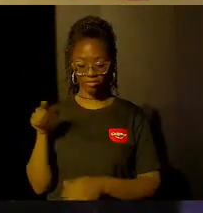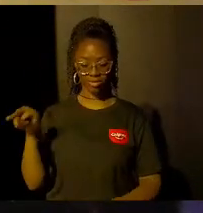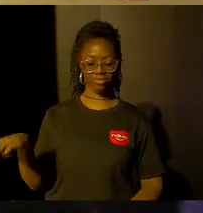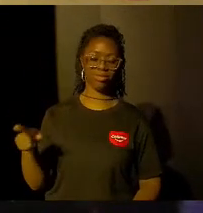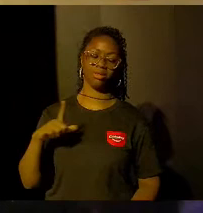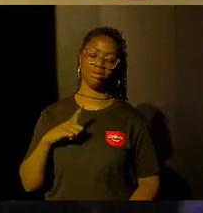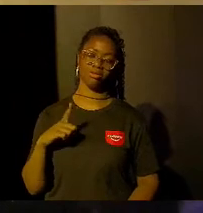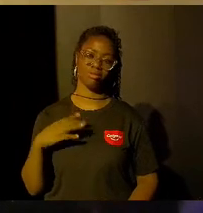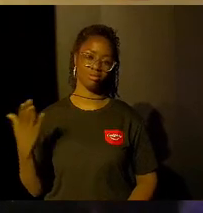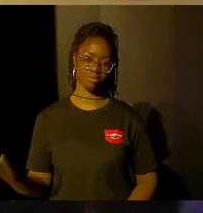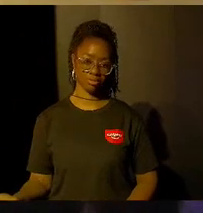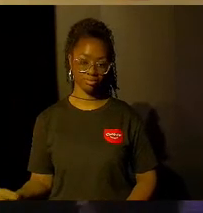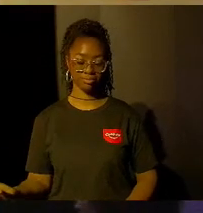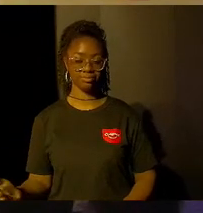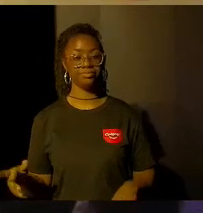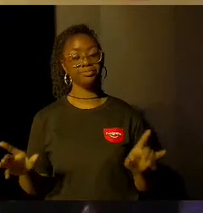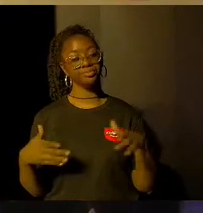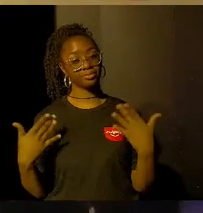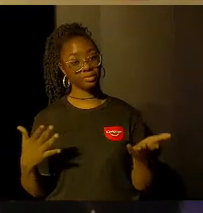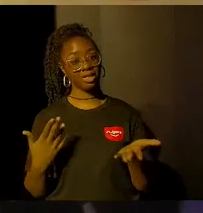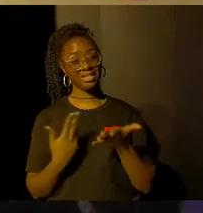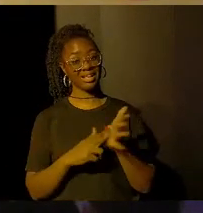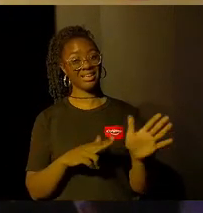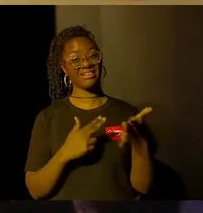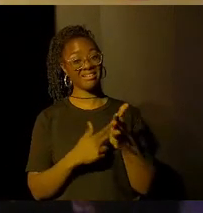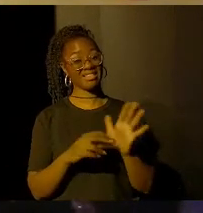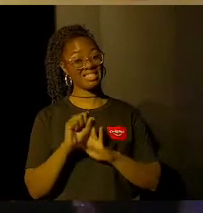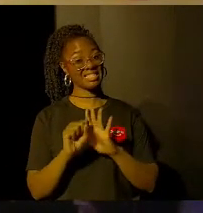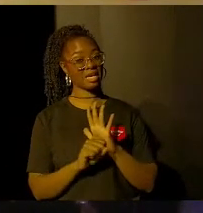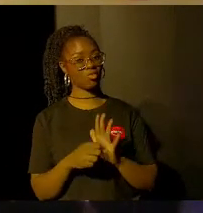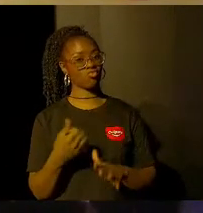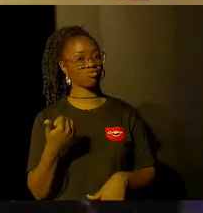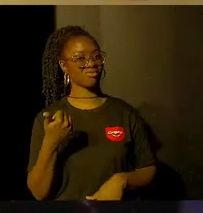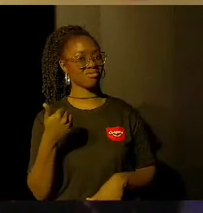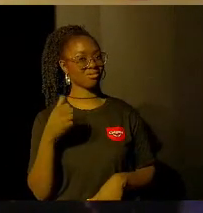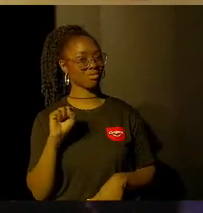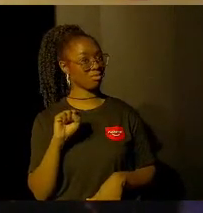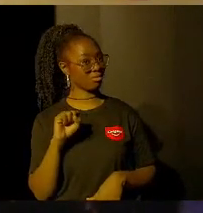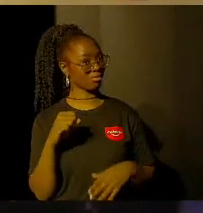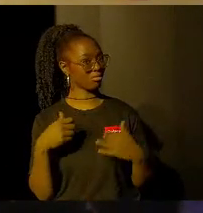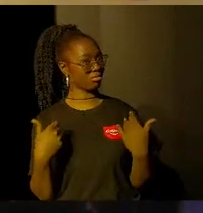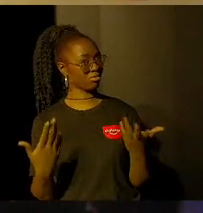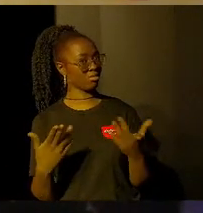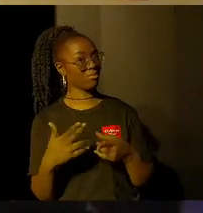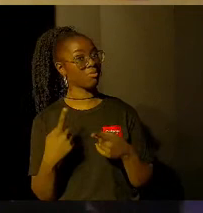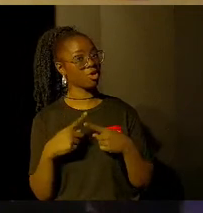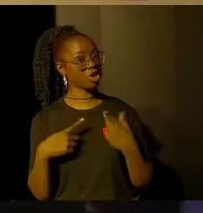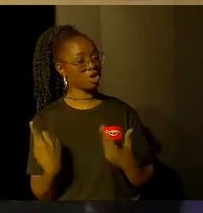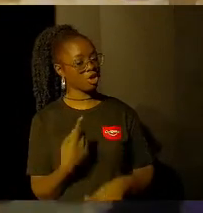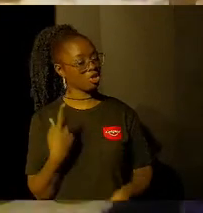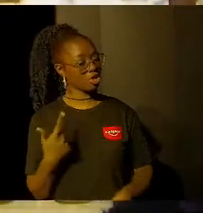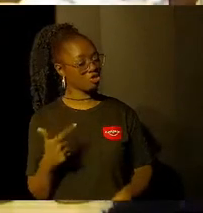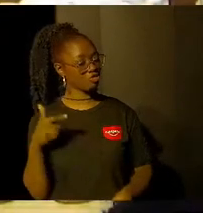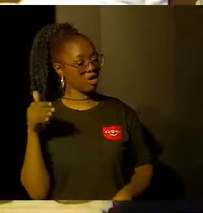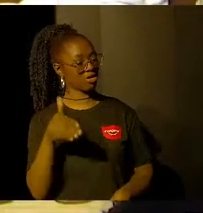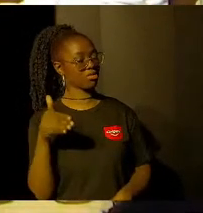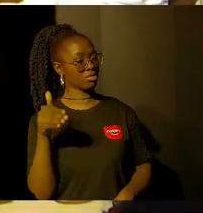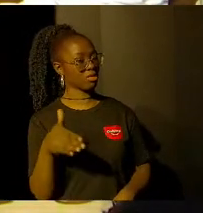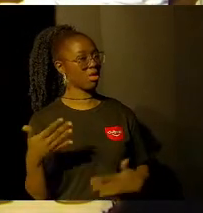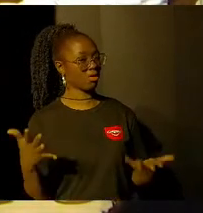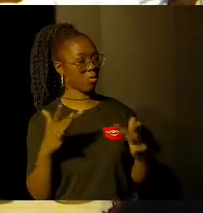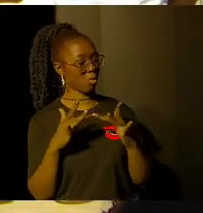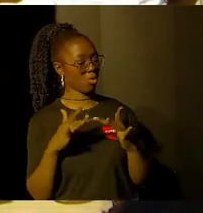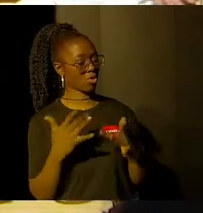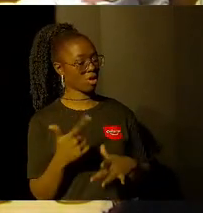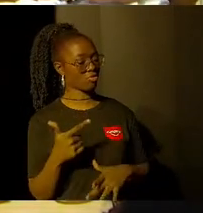submetidas então se essa carta foi escrita no século 18 Porque nós não tivemos acesso a essa